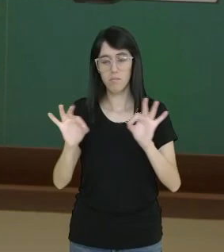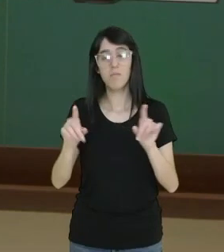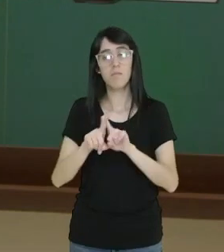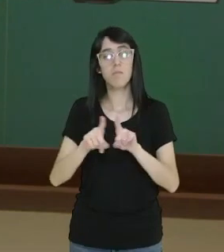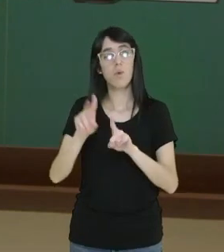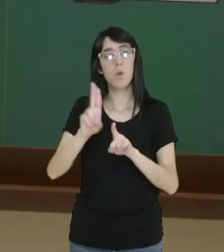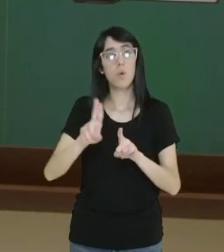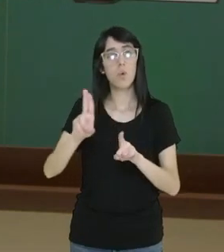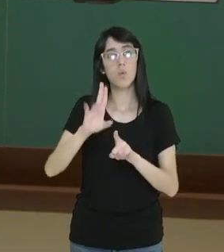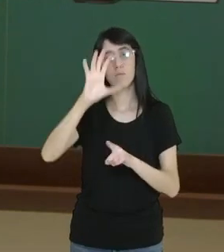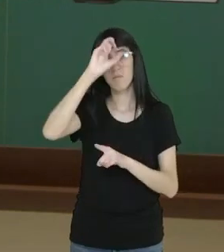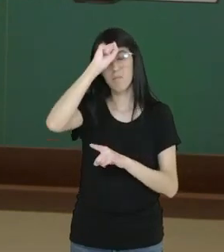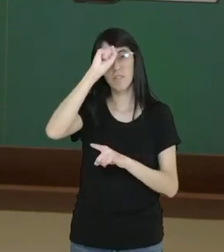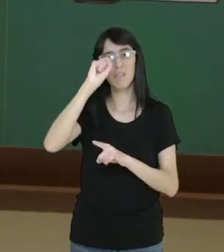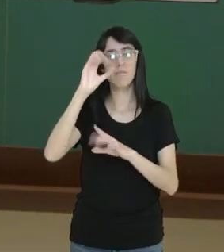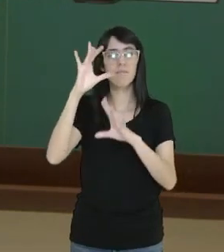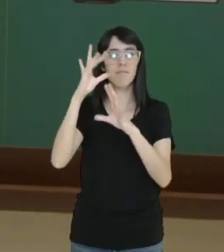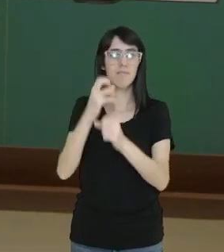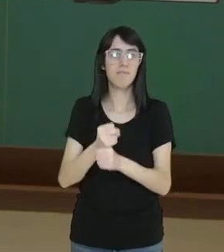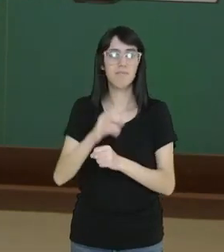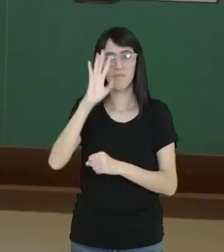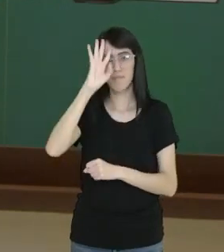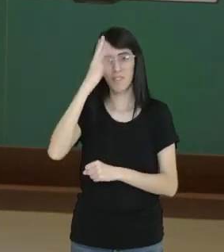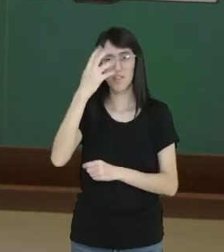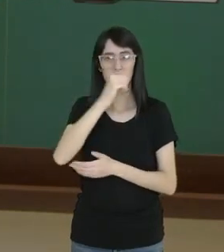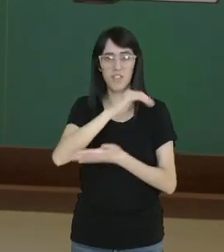em resolução de problemas envolvendo